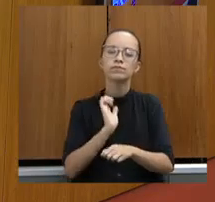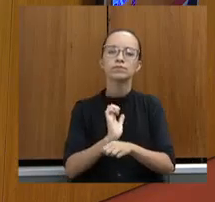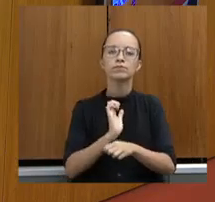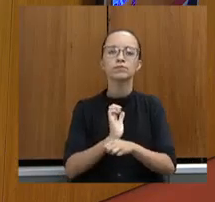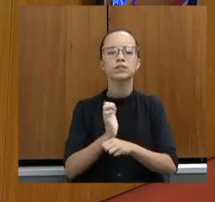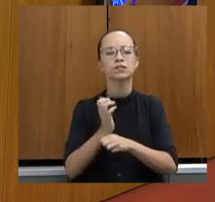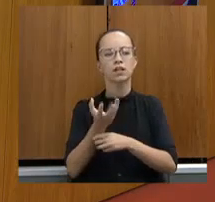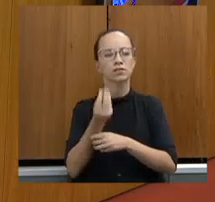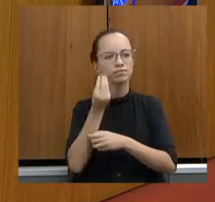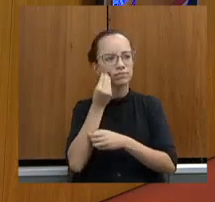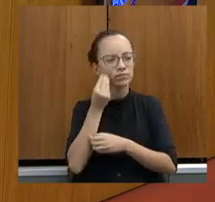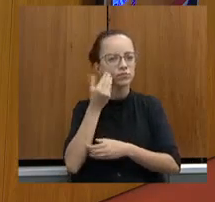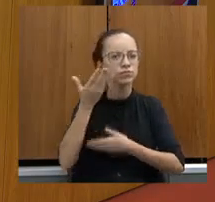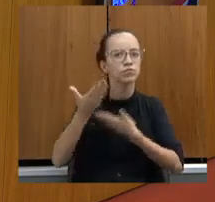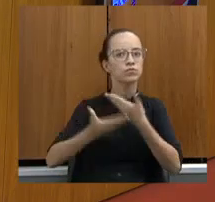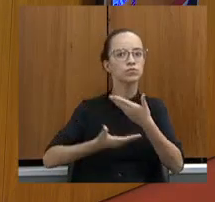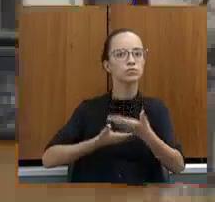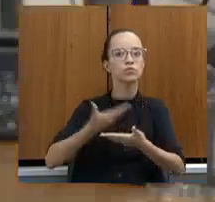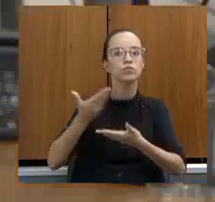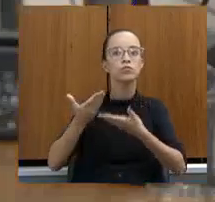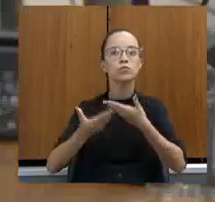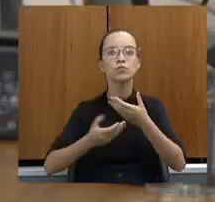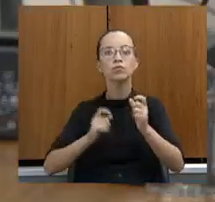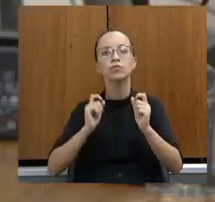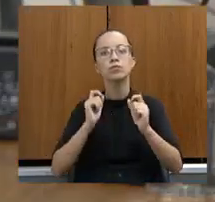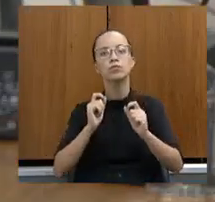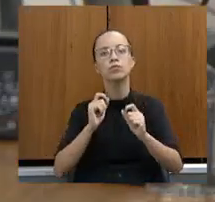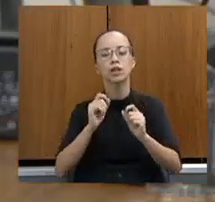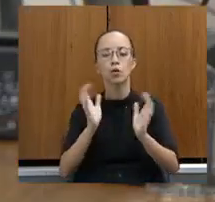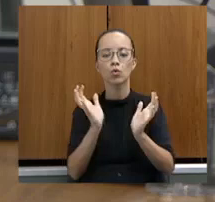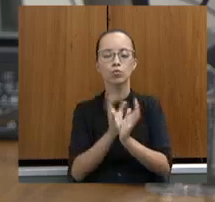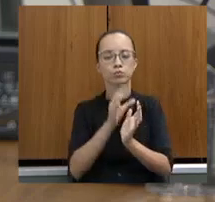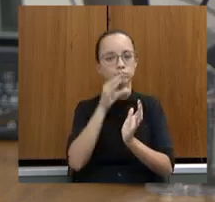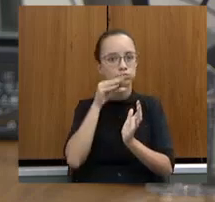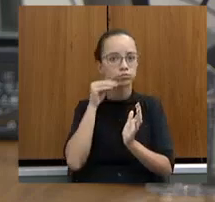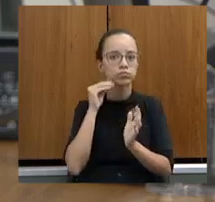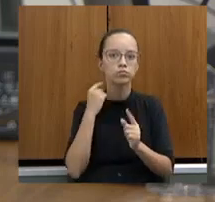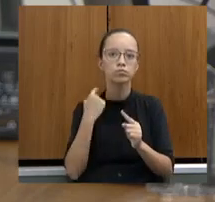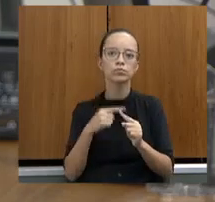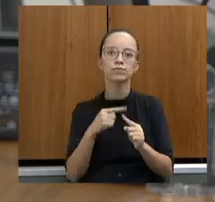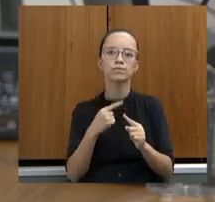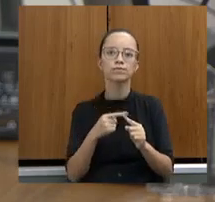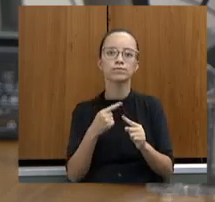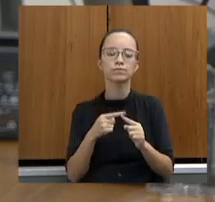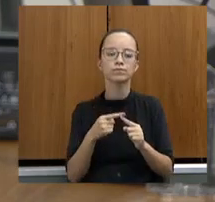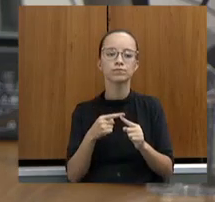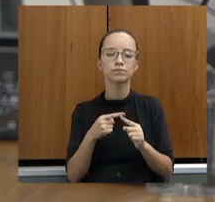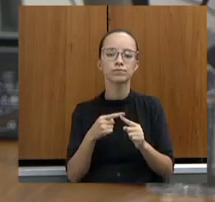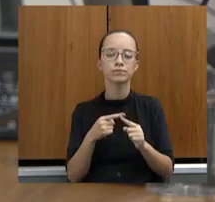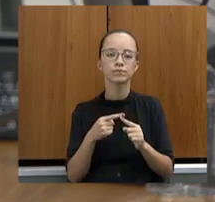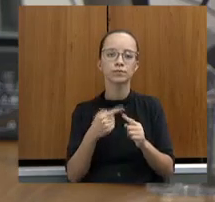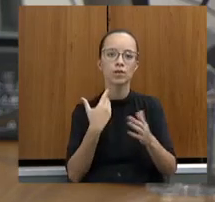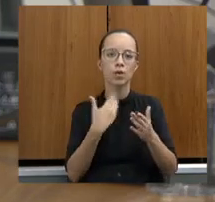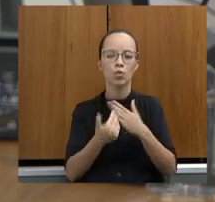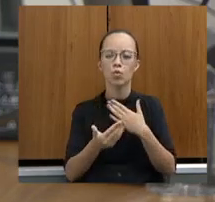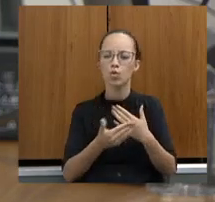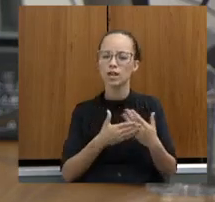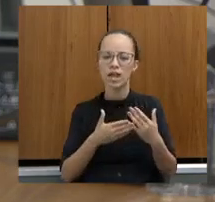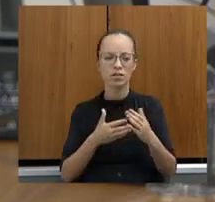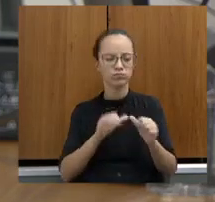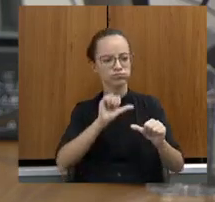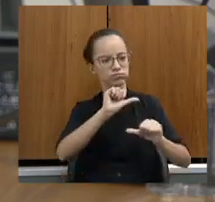negociando com a Stênio a questão exatamente os servidores porque eu ganho é do de qualquer reforma